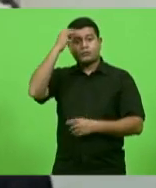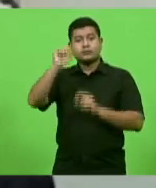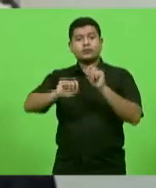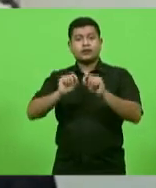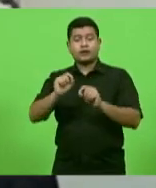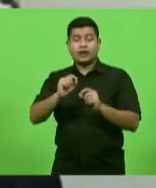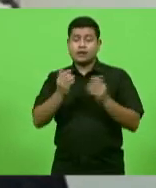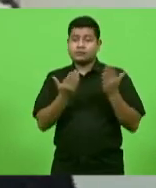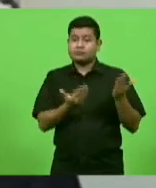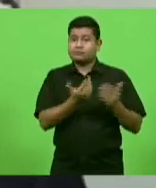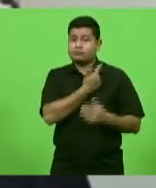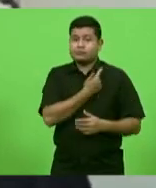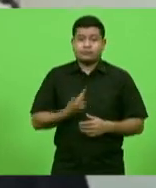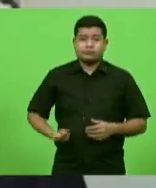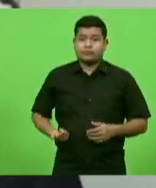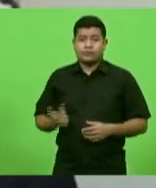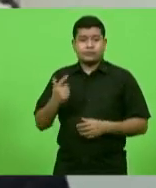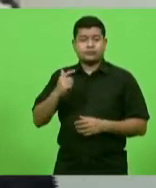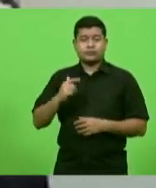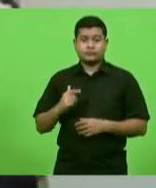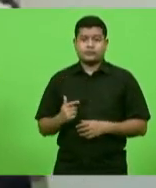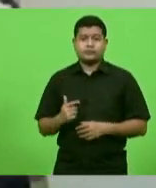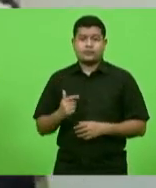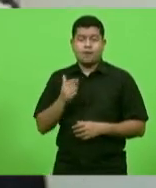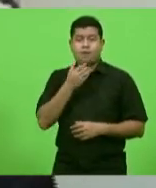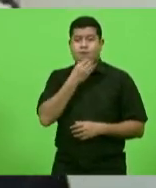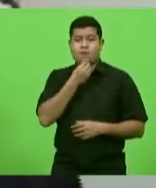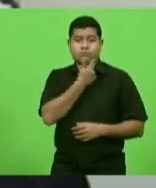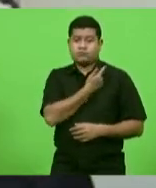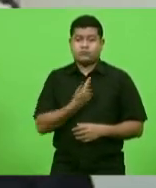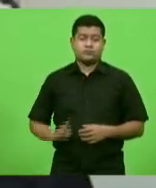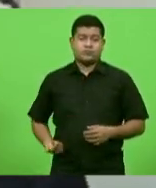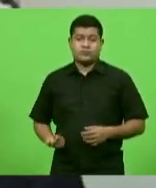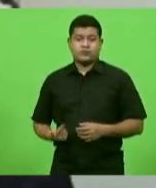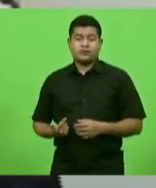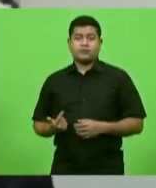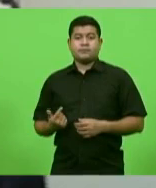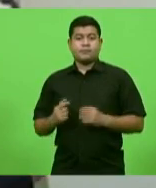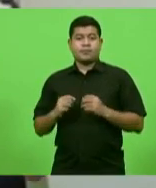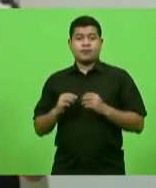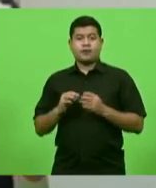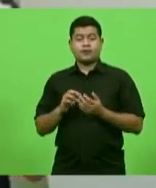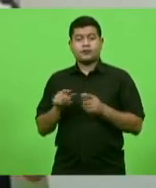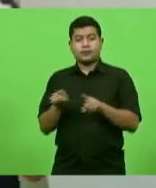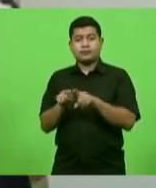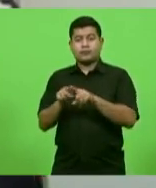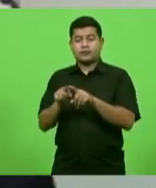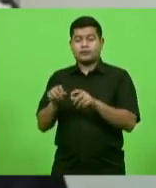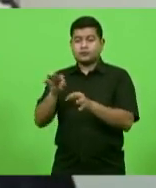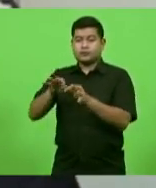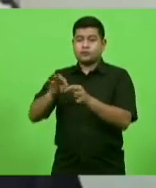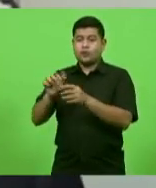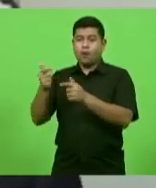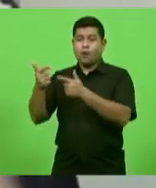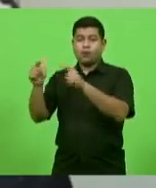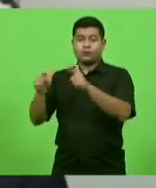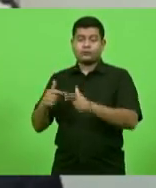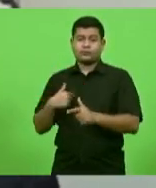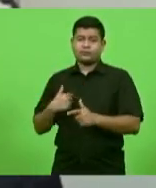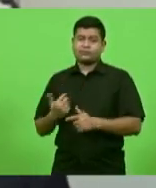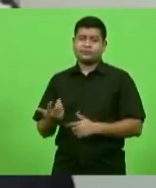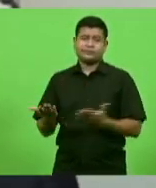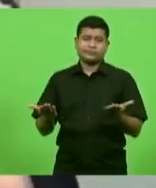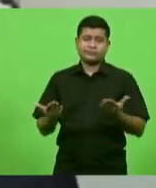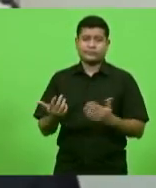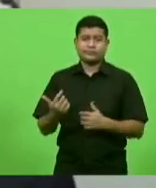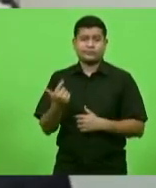pelos demais agentes públicos integrantes dos demais órgãos e a ele vinculado na hierarquia administrativa não